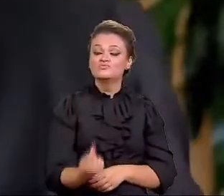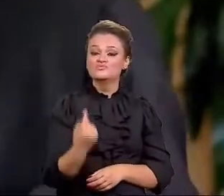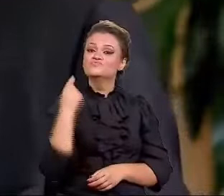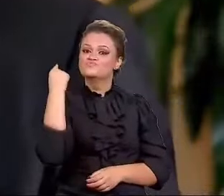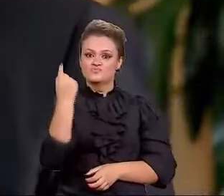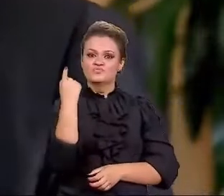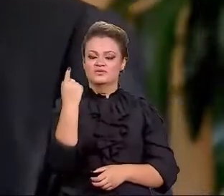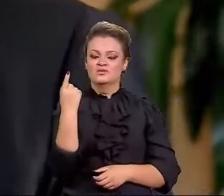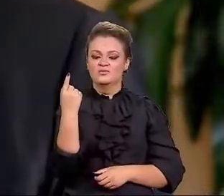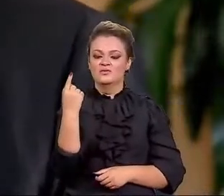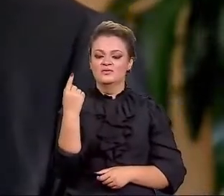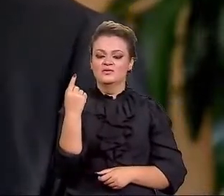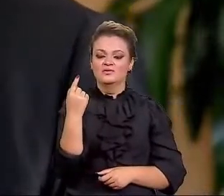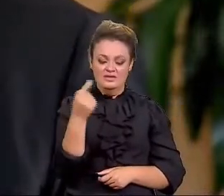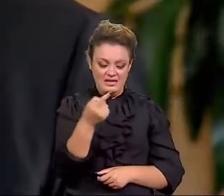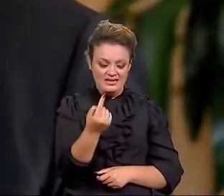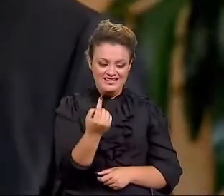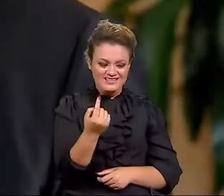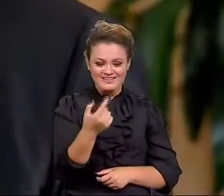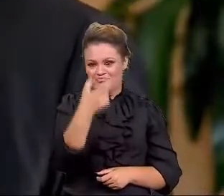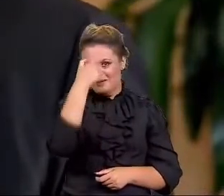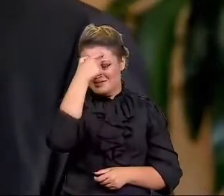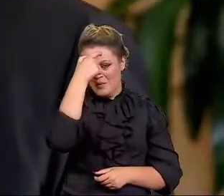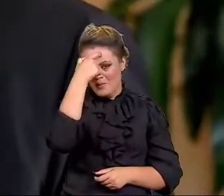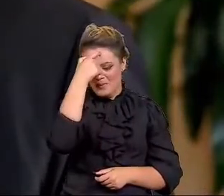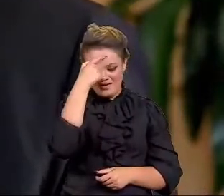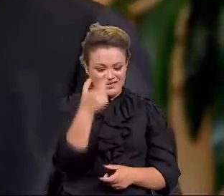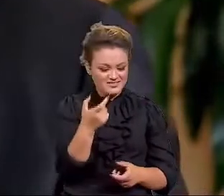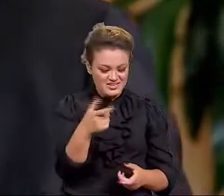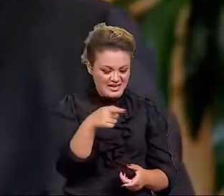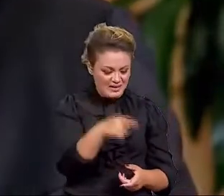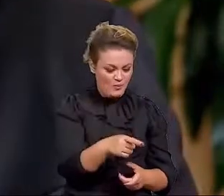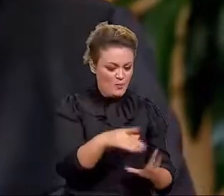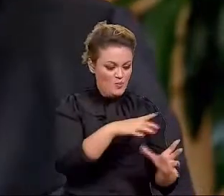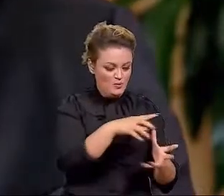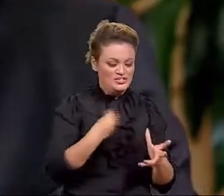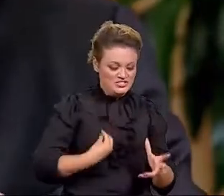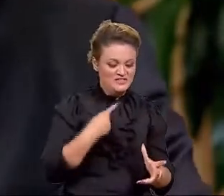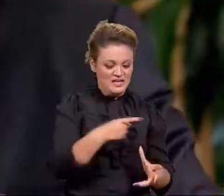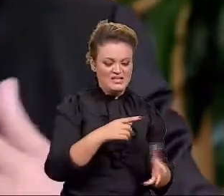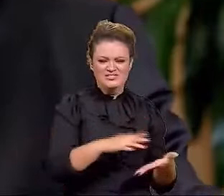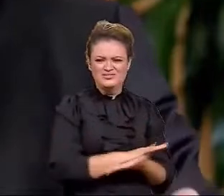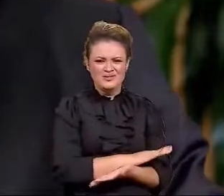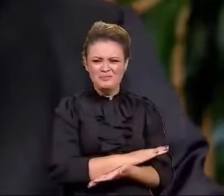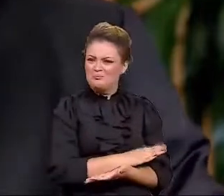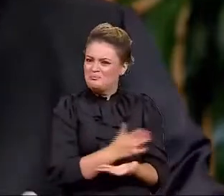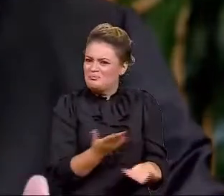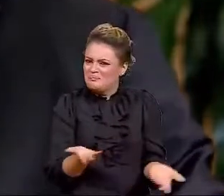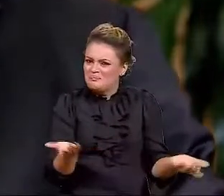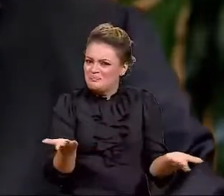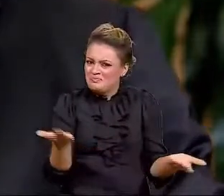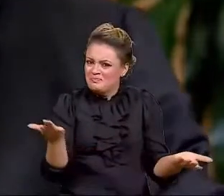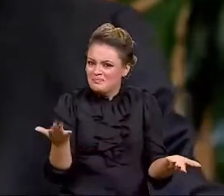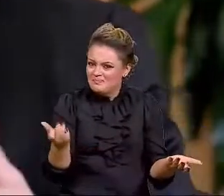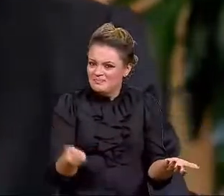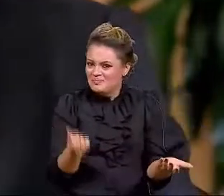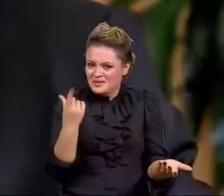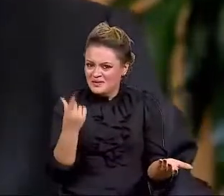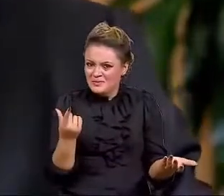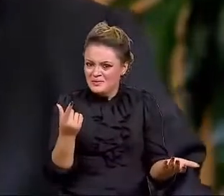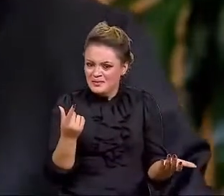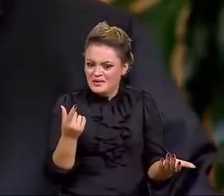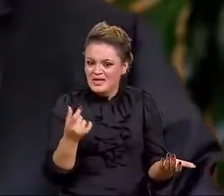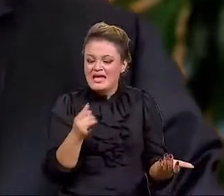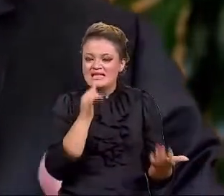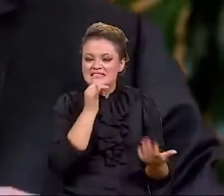destruir o mundo que a gente vive. É extraordinário. Nós não cuidamos do lixo da nossa casa, nós não cuidamos do